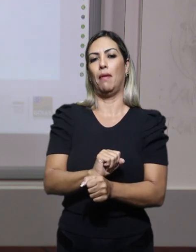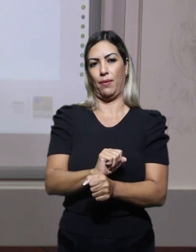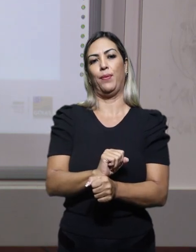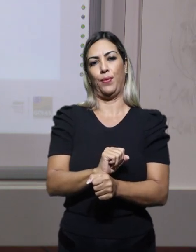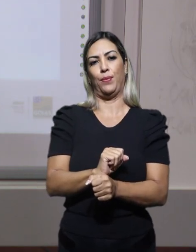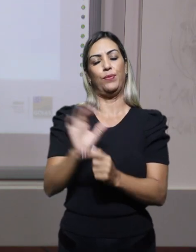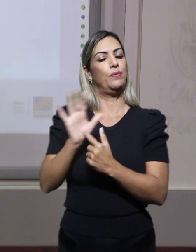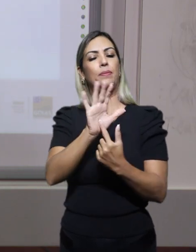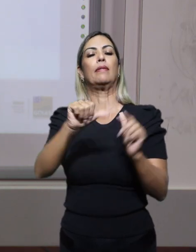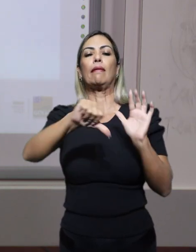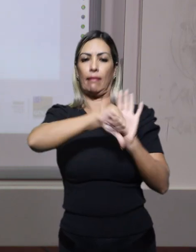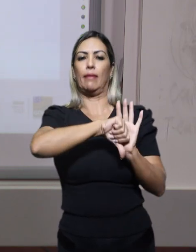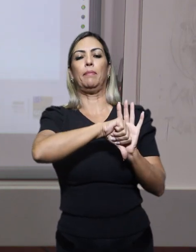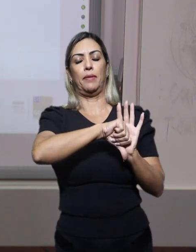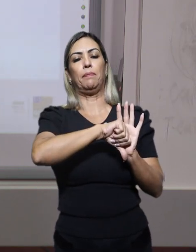ser crime